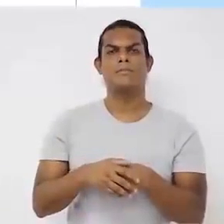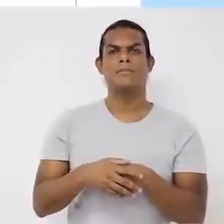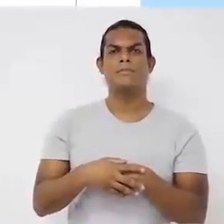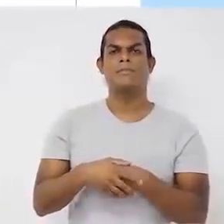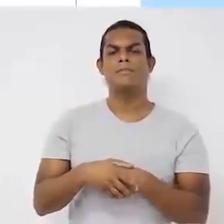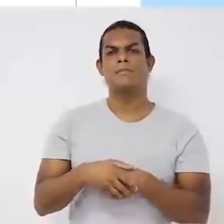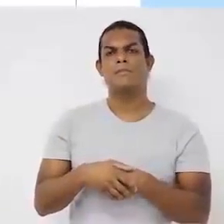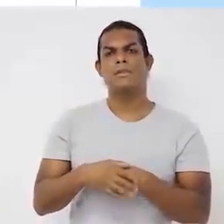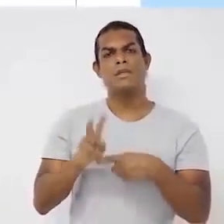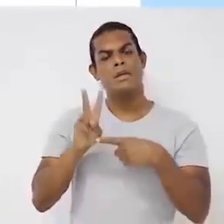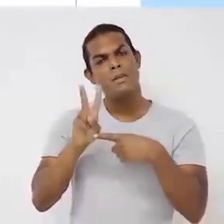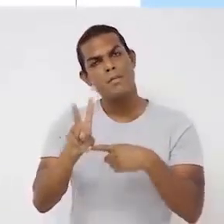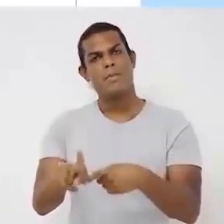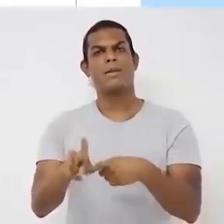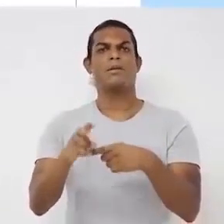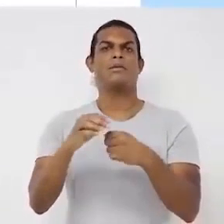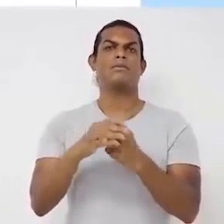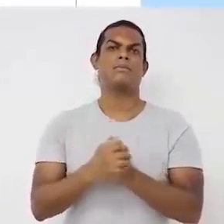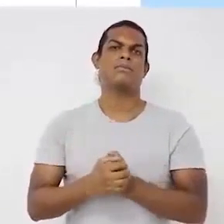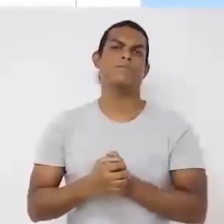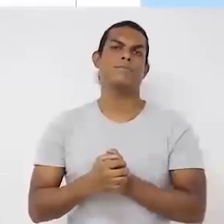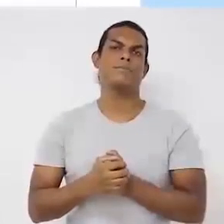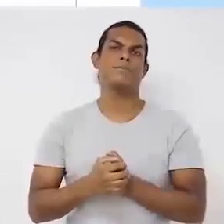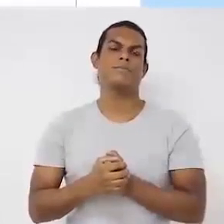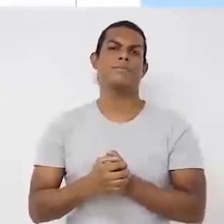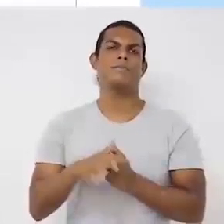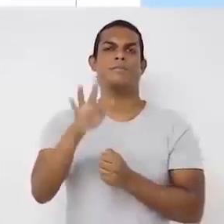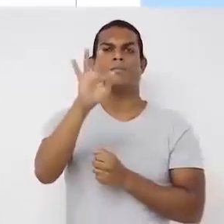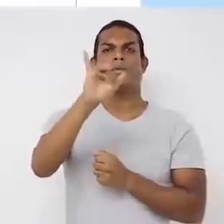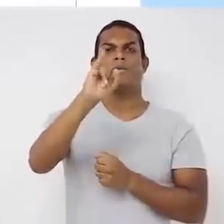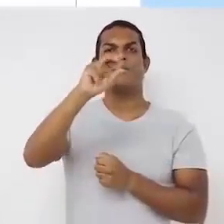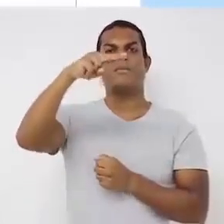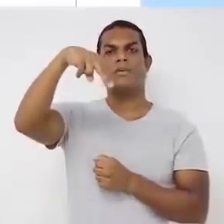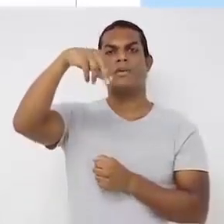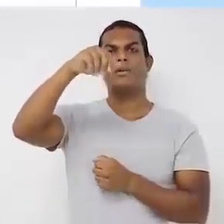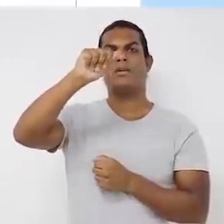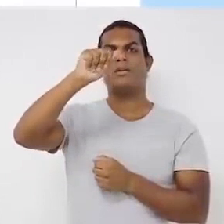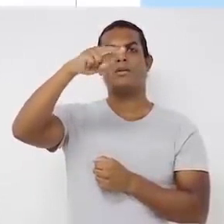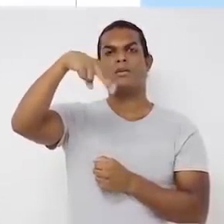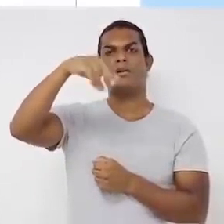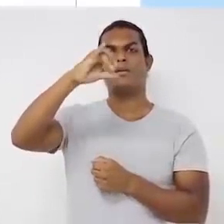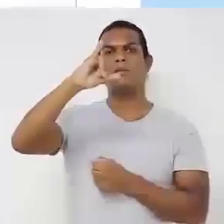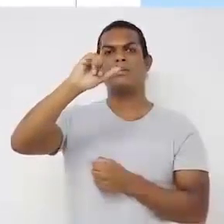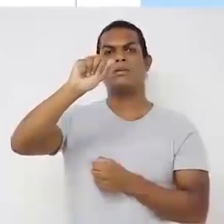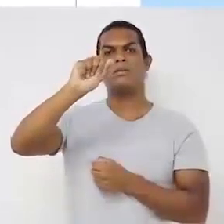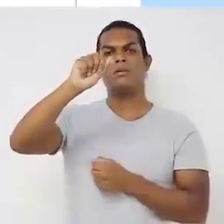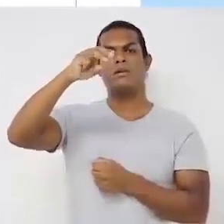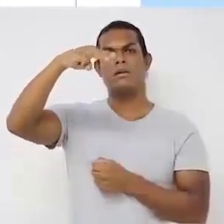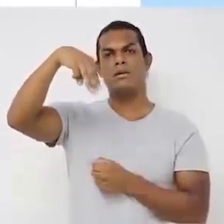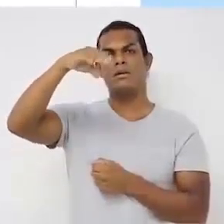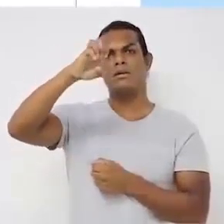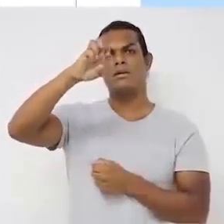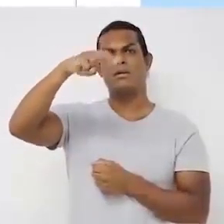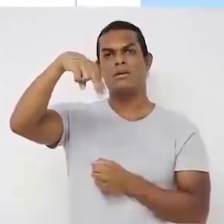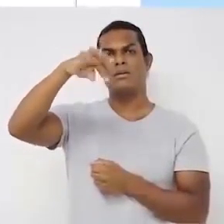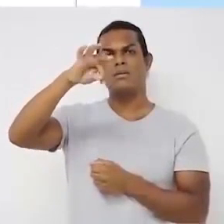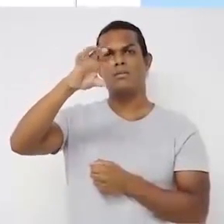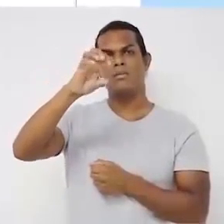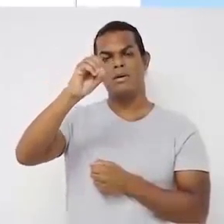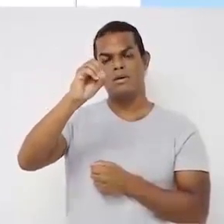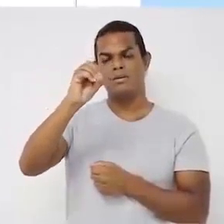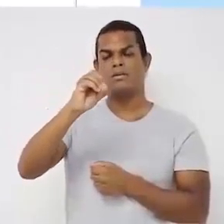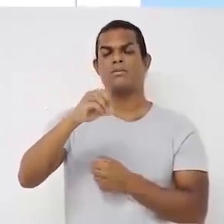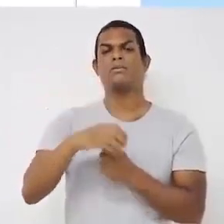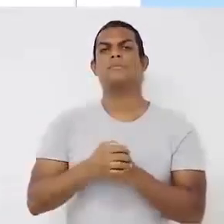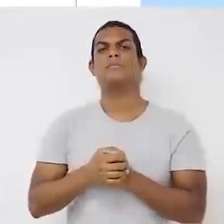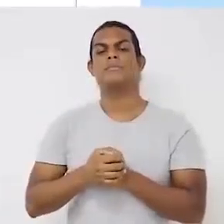esses empréstimos e financiamentos foram negociados, podem estar classificados ou dentro do circulante ou dentro do